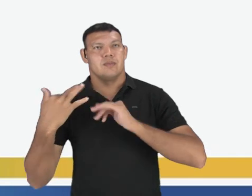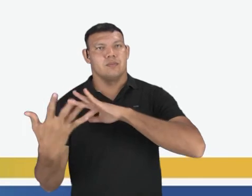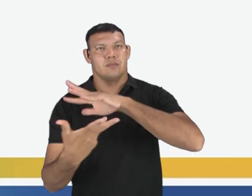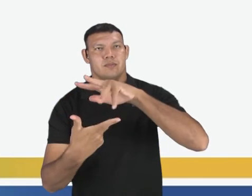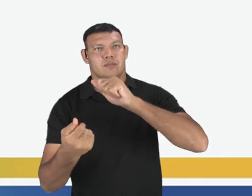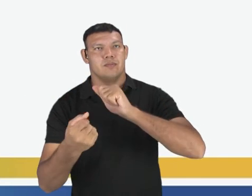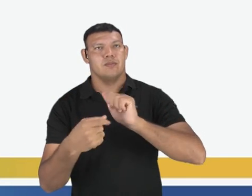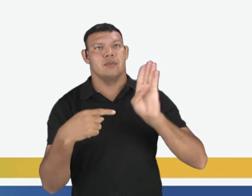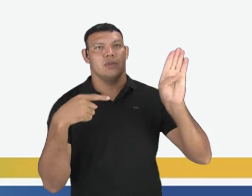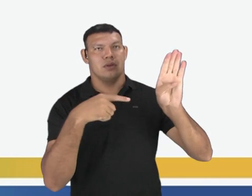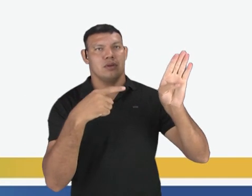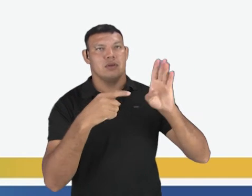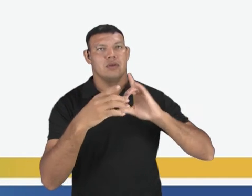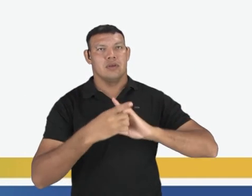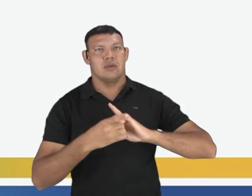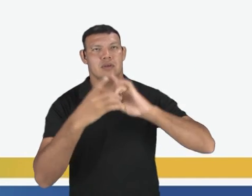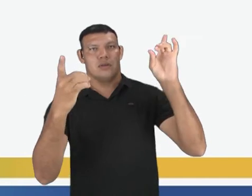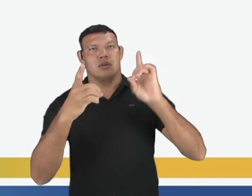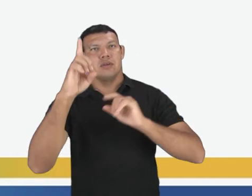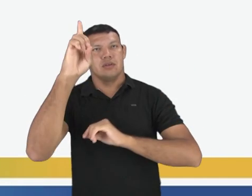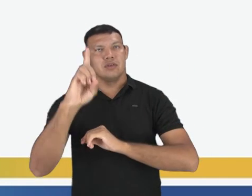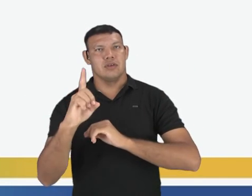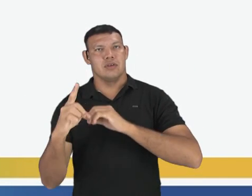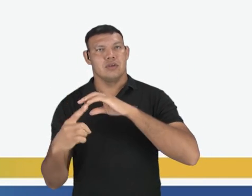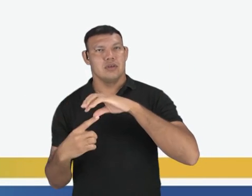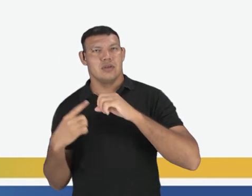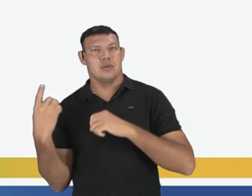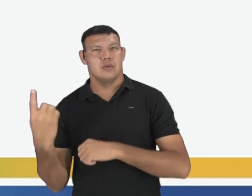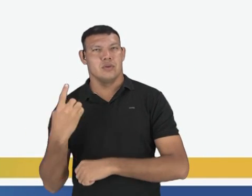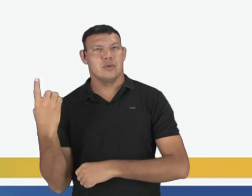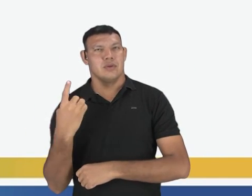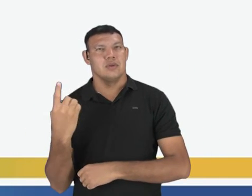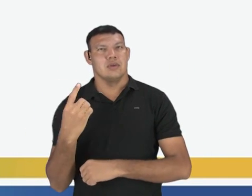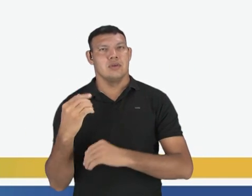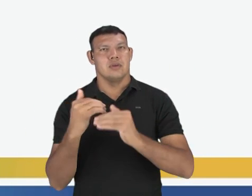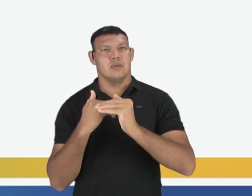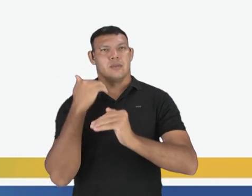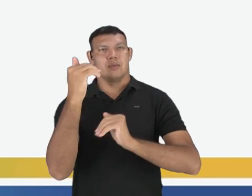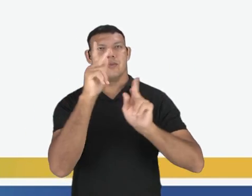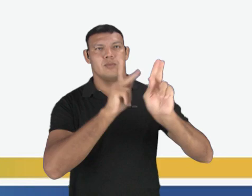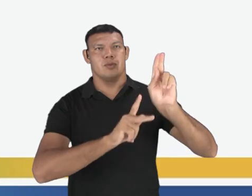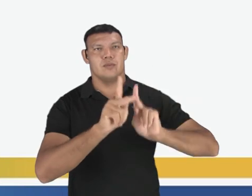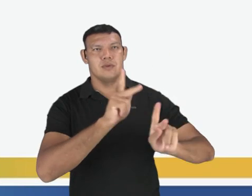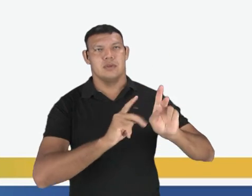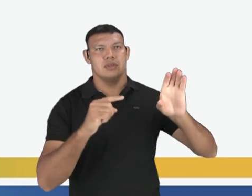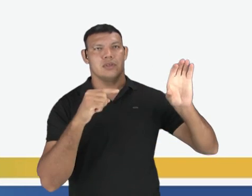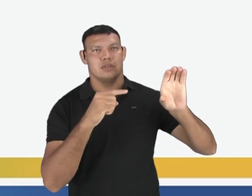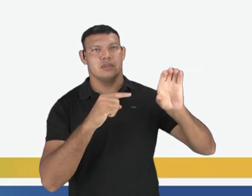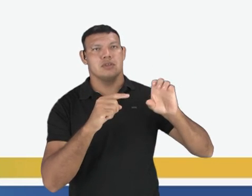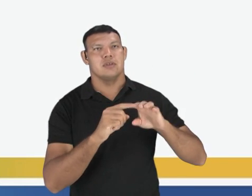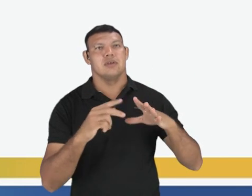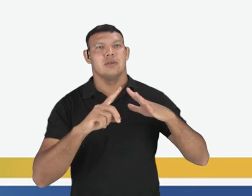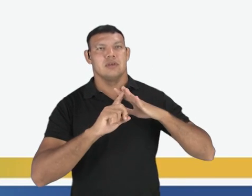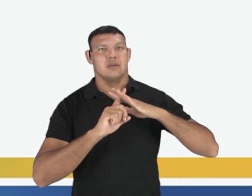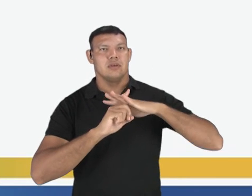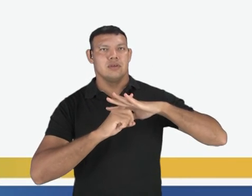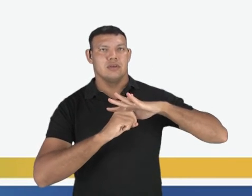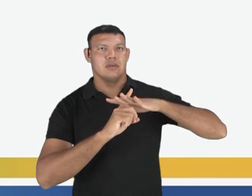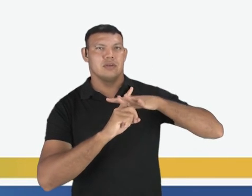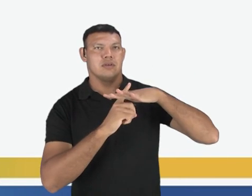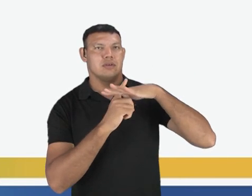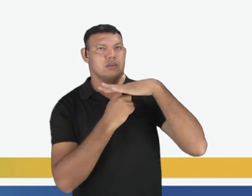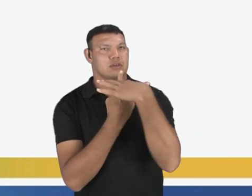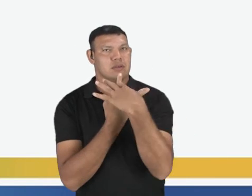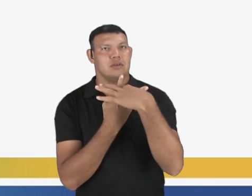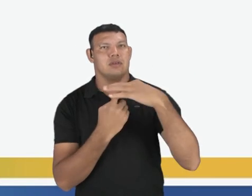C. Socialismo, liberdade religiosa e desobediência civil. D. Propriedade privada. E E. Populismo e liberdade